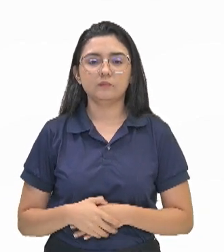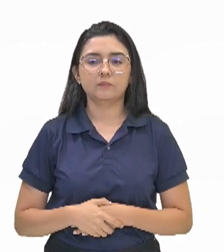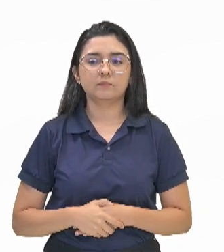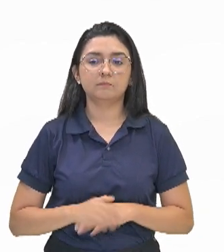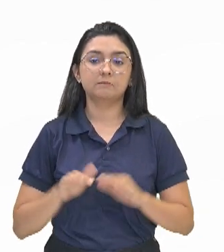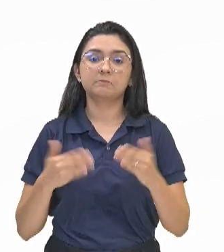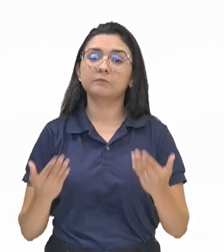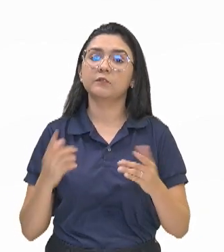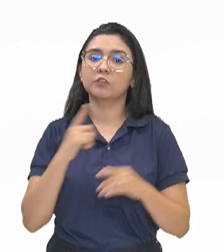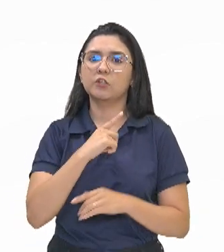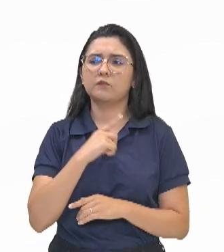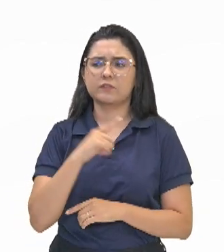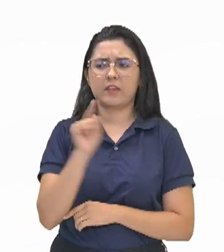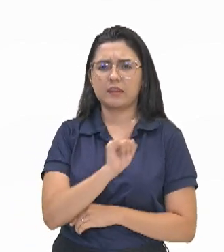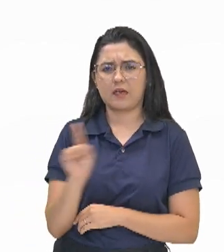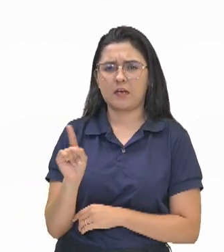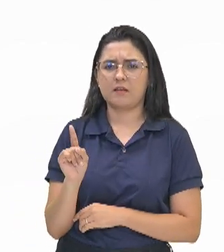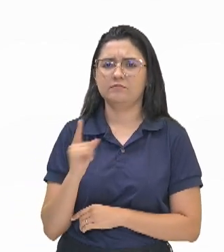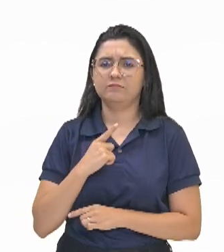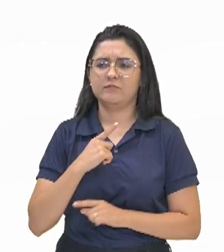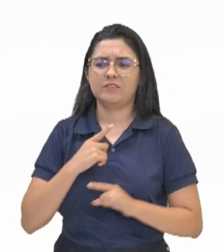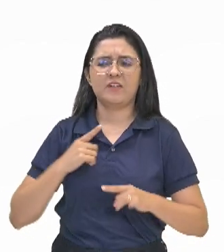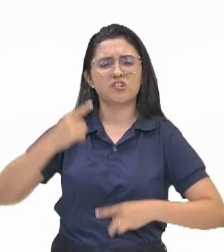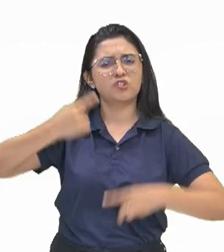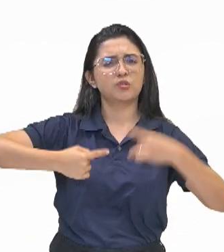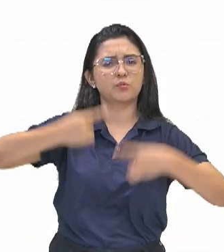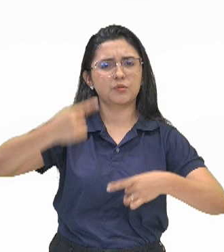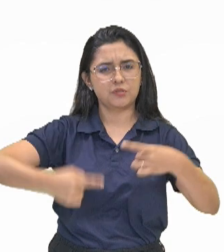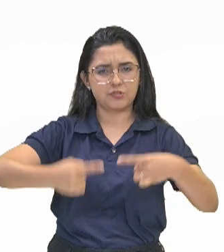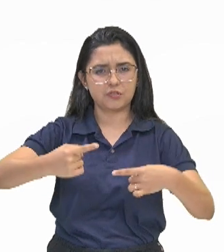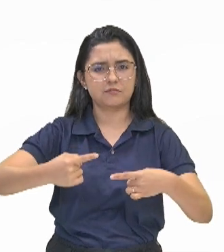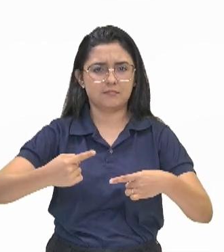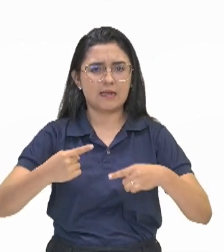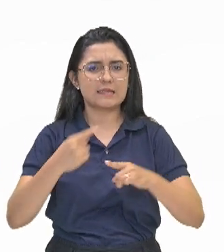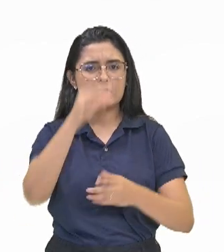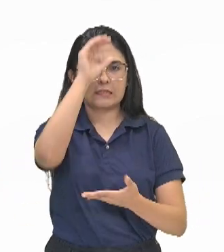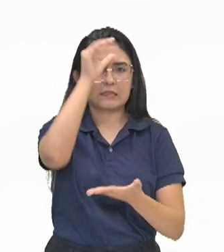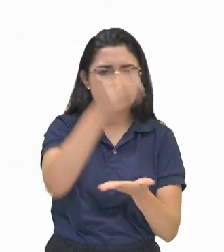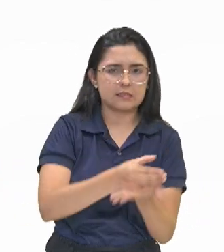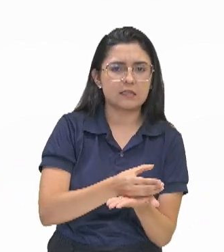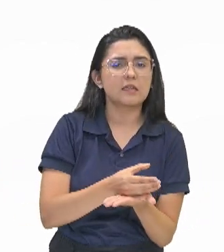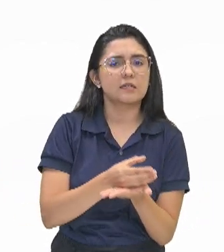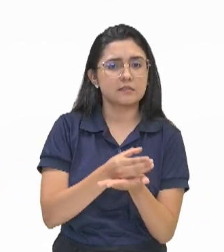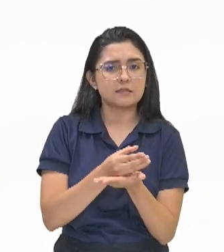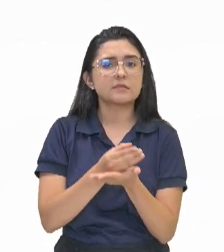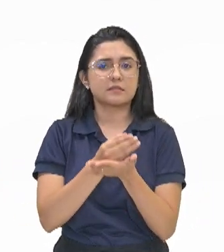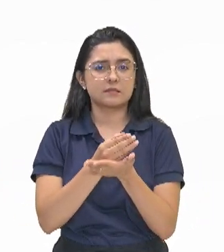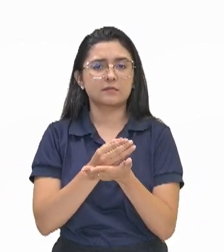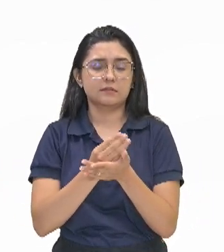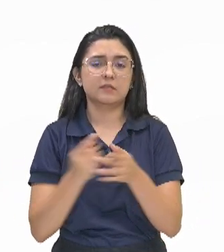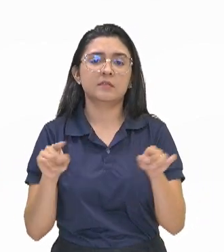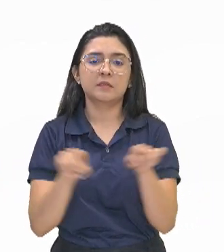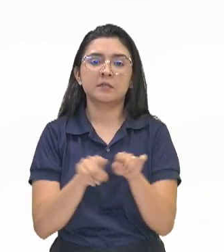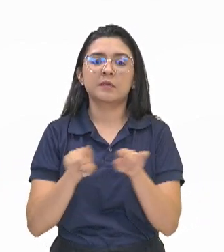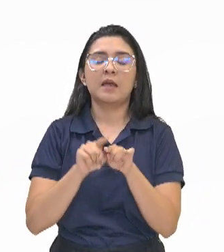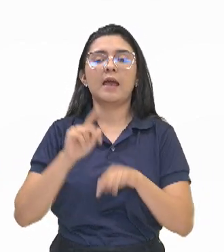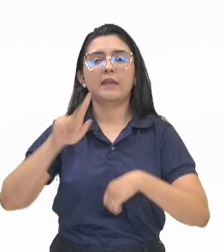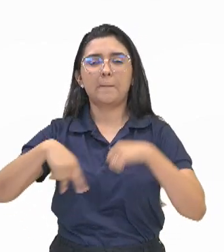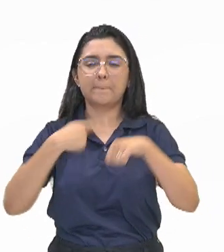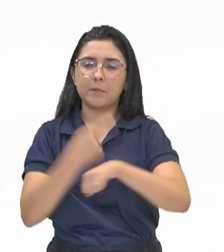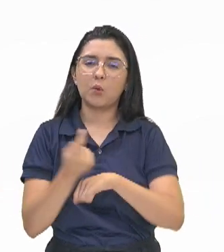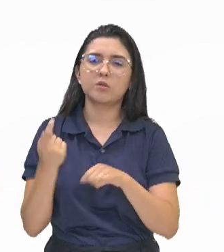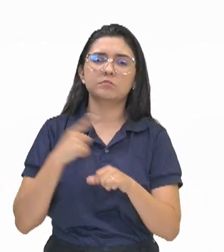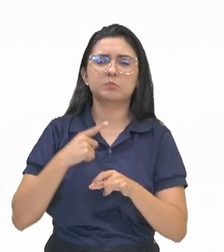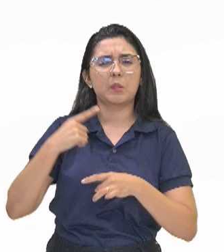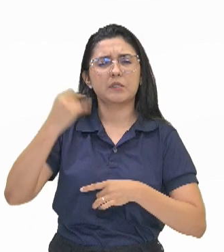vai negar essa tese, discutir essa tese. A partir da luta de ideias,